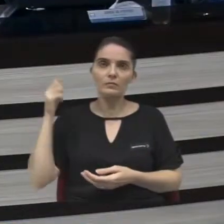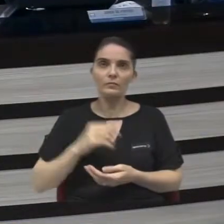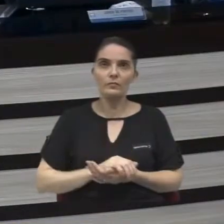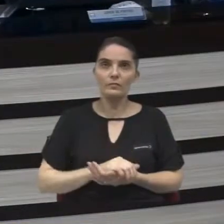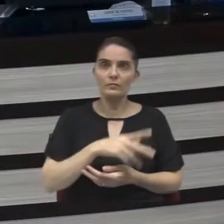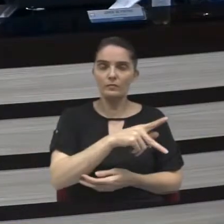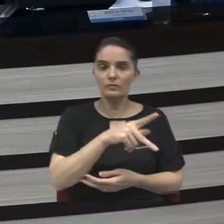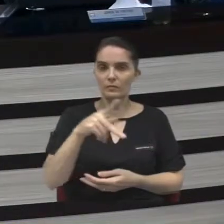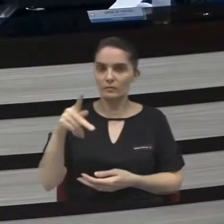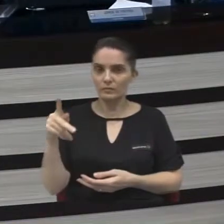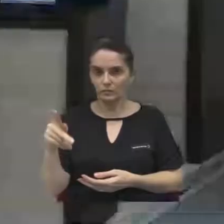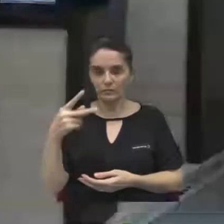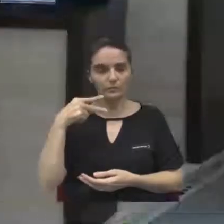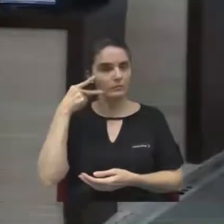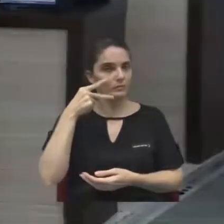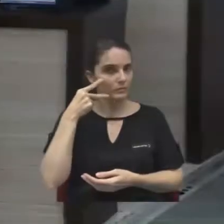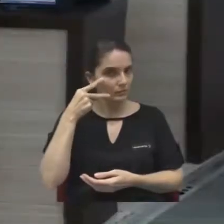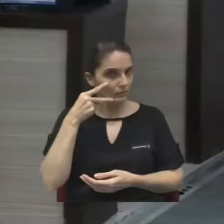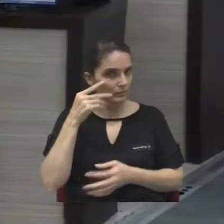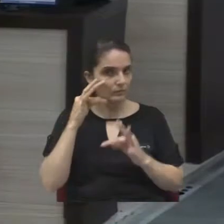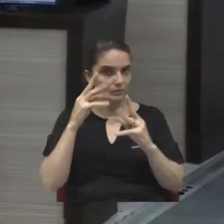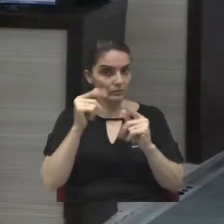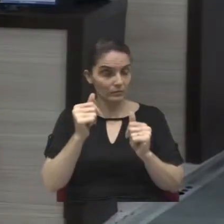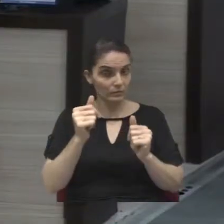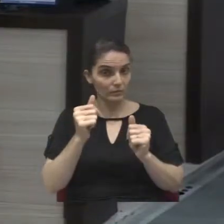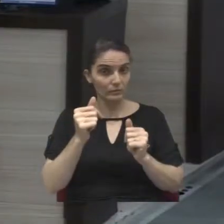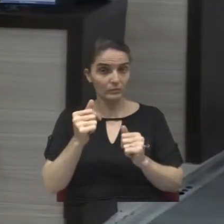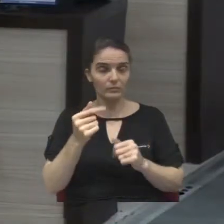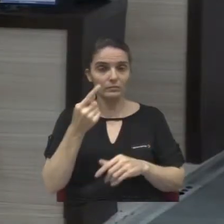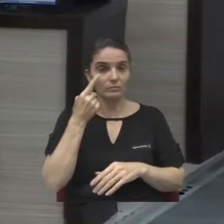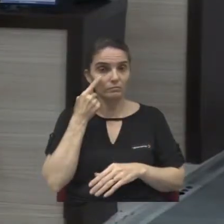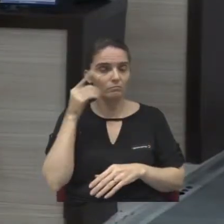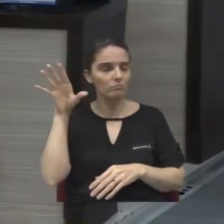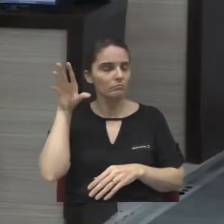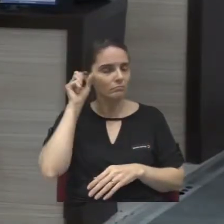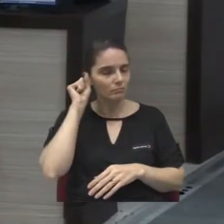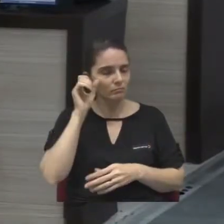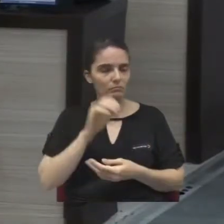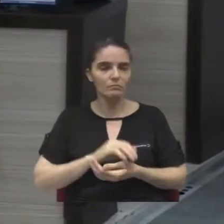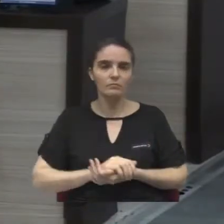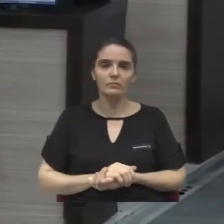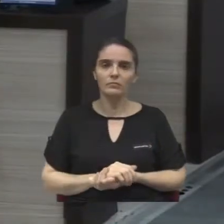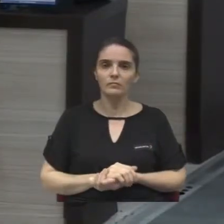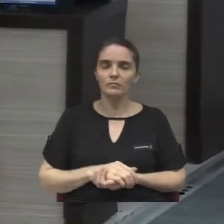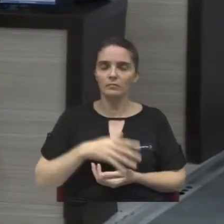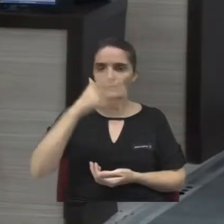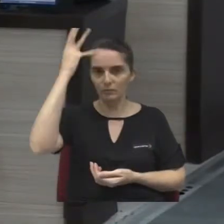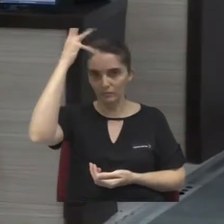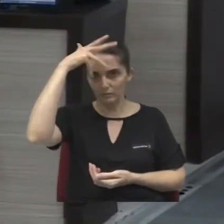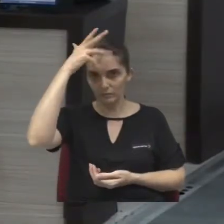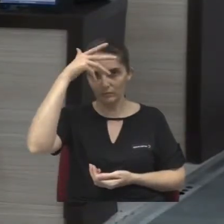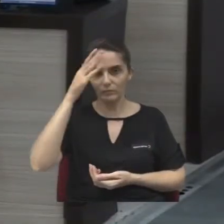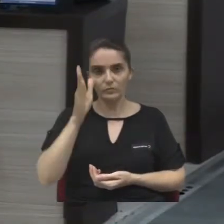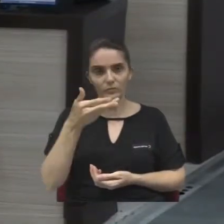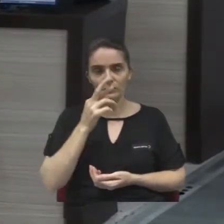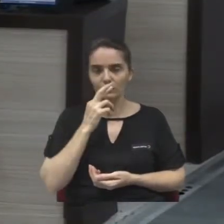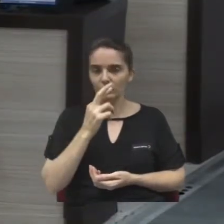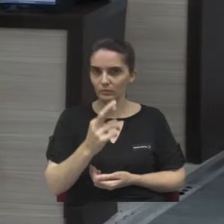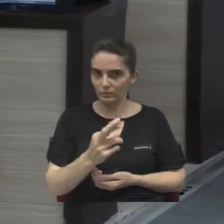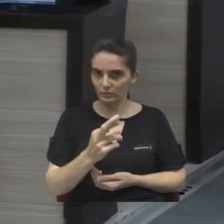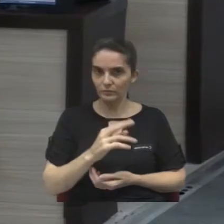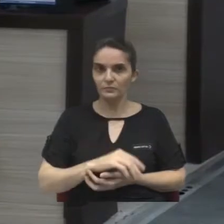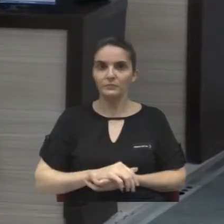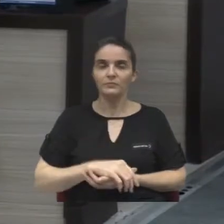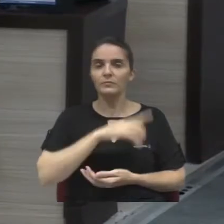Senhor presidente, nobres colegas, a todos que nos assistem, nos ouvem, vereadora Érica já respondendo,